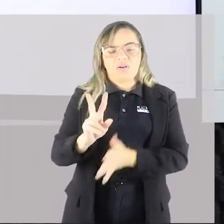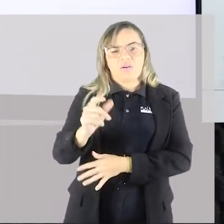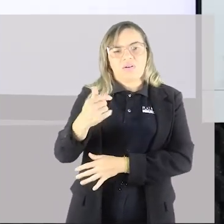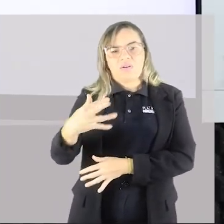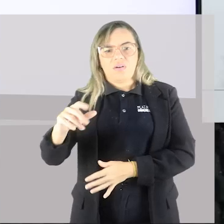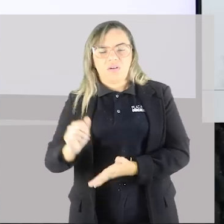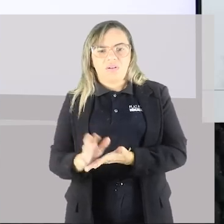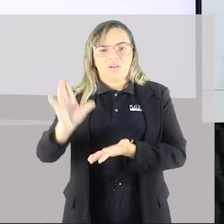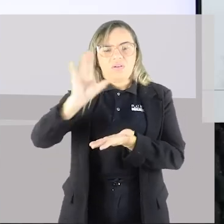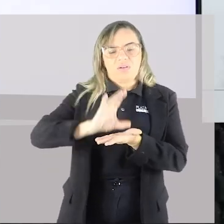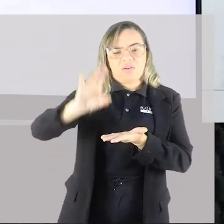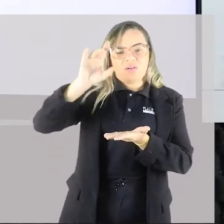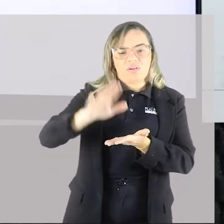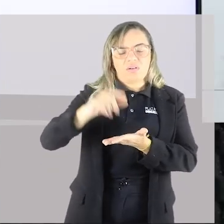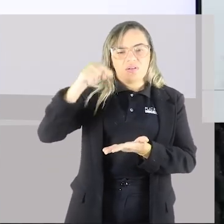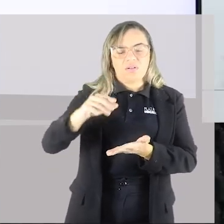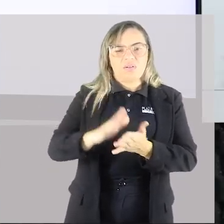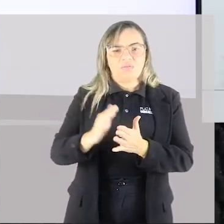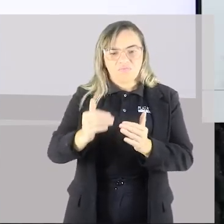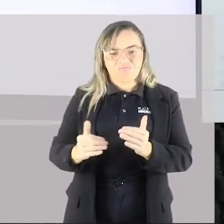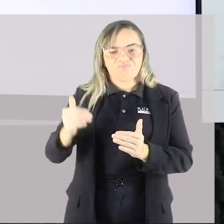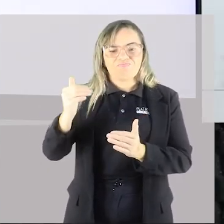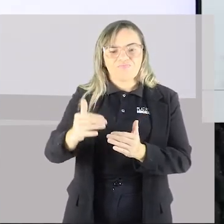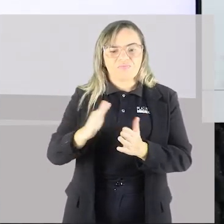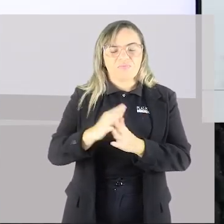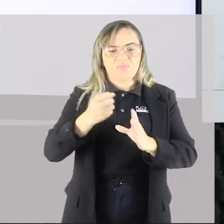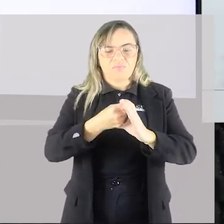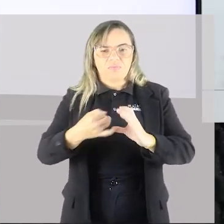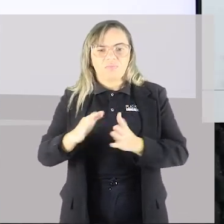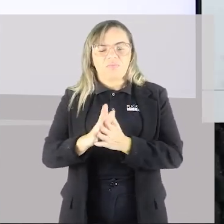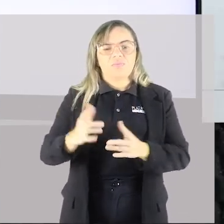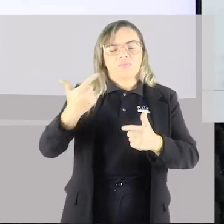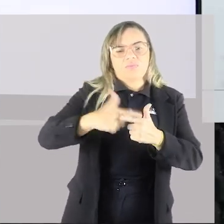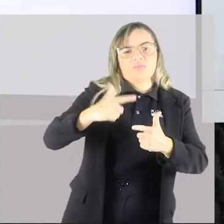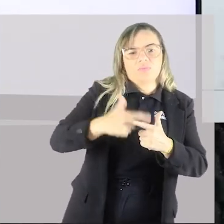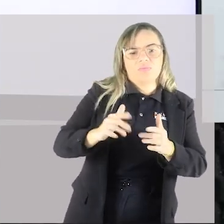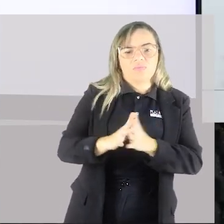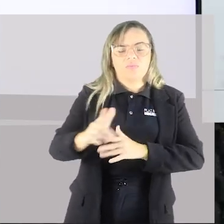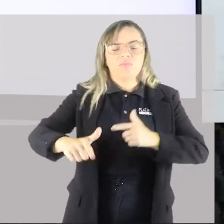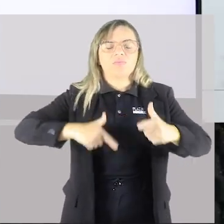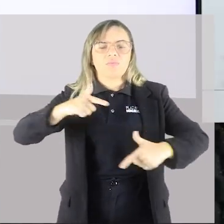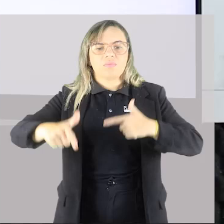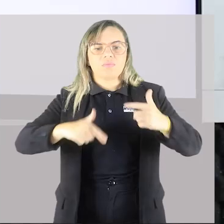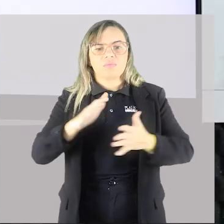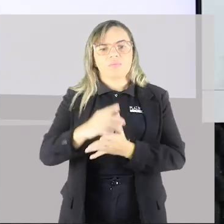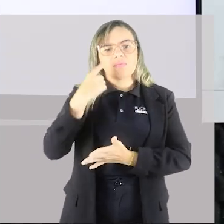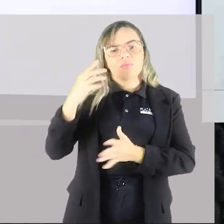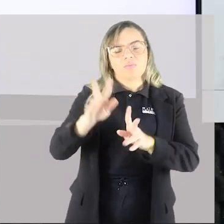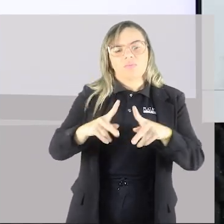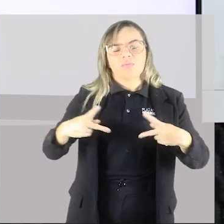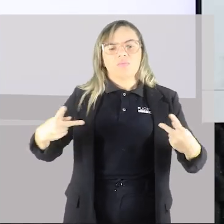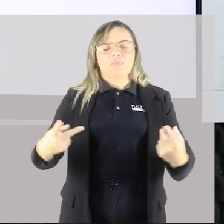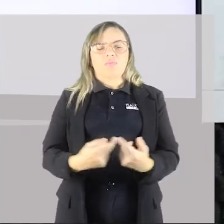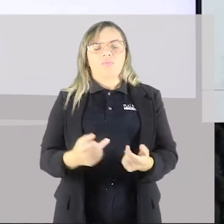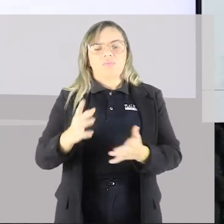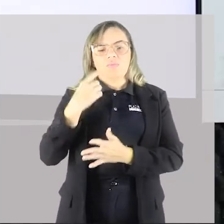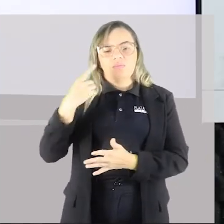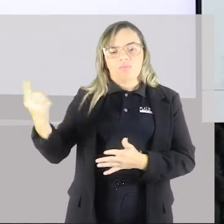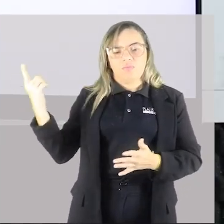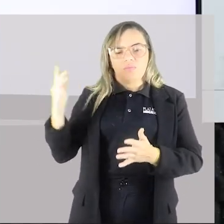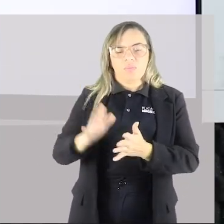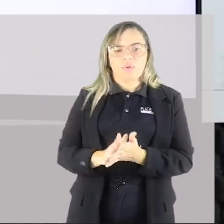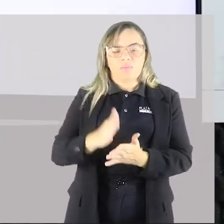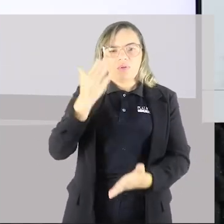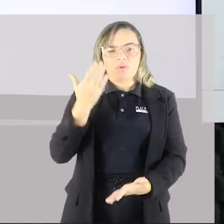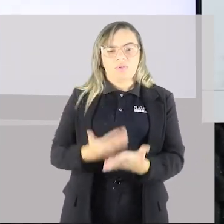dá de forma mais latente. E aí é um grande problema para o trabalhador. Mais uma vez, o proletário fica sendo